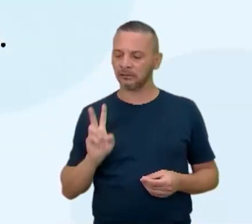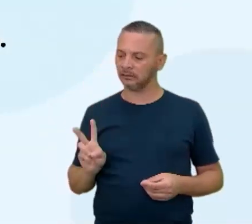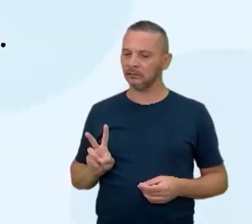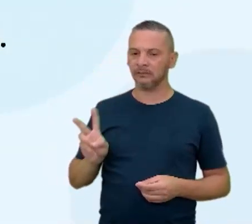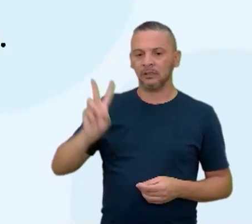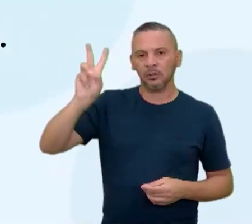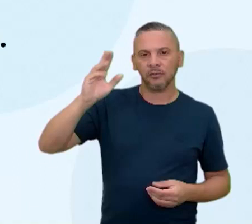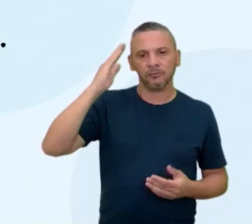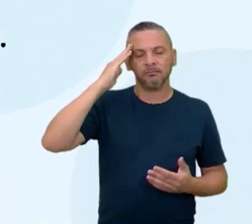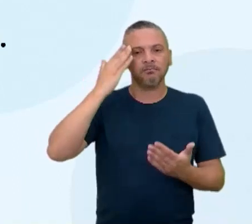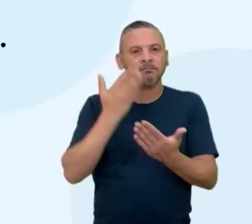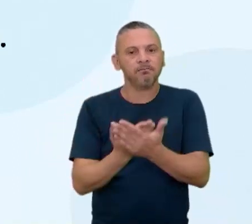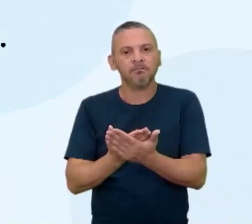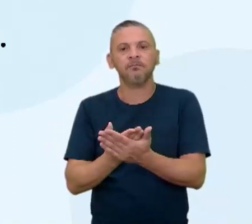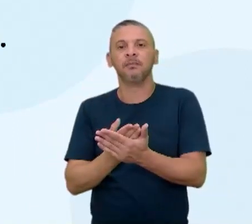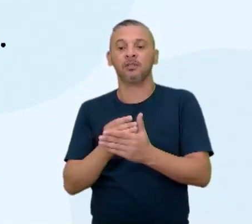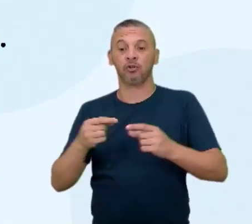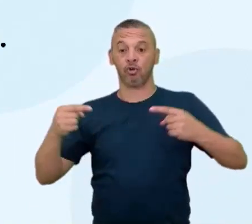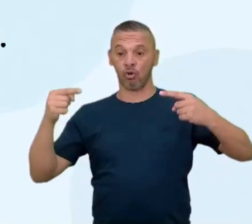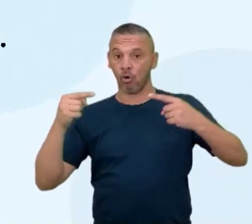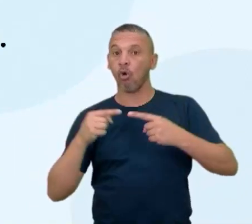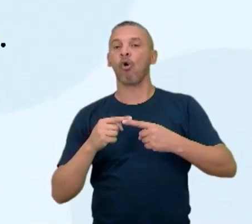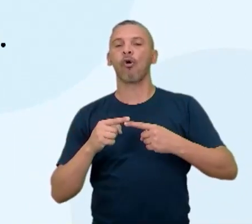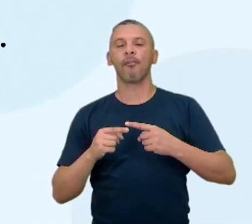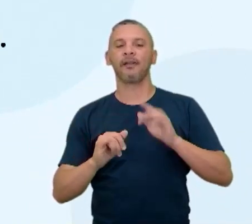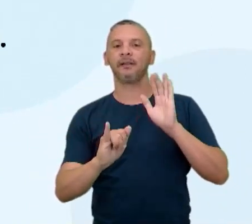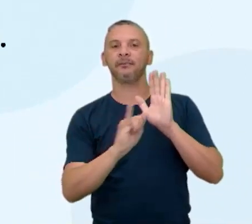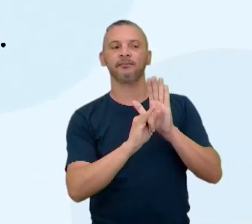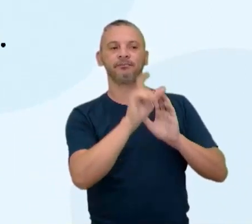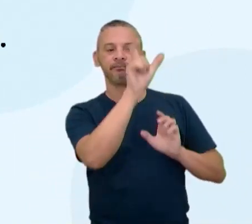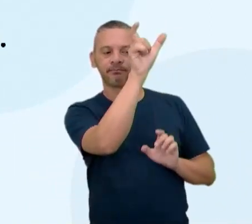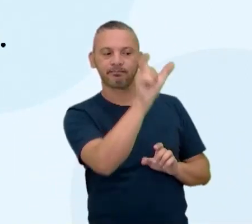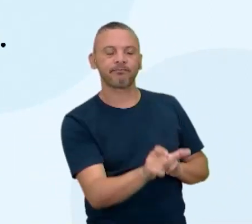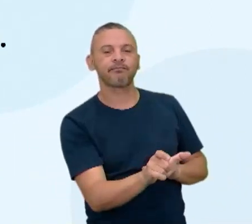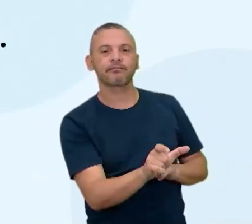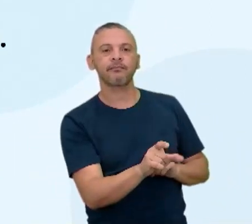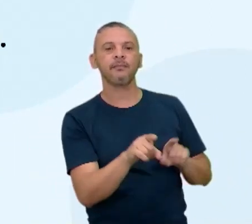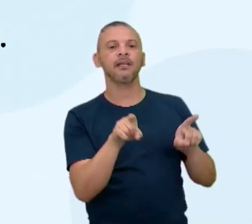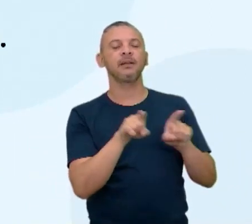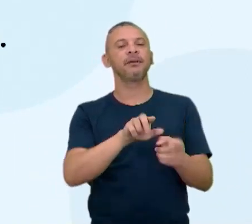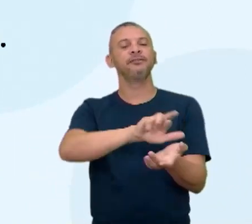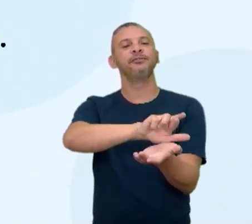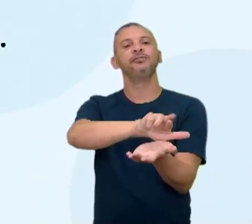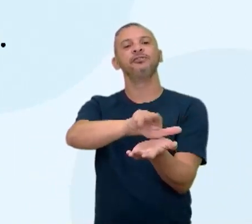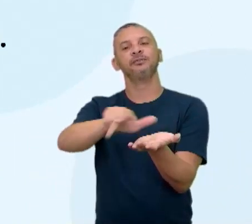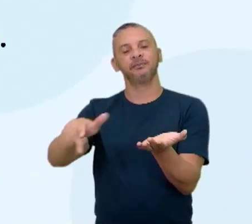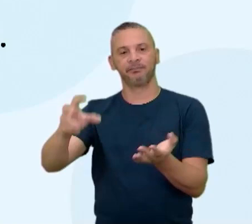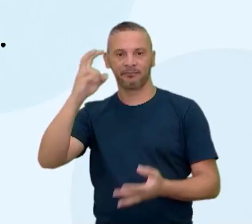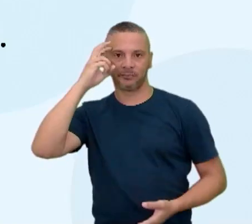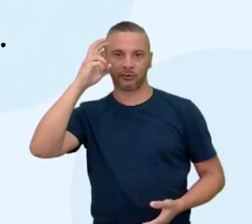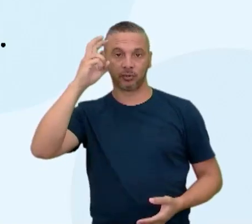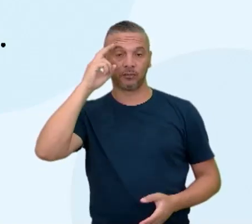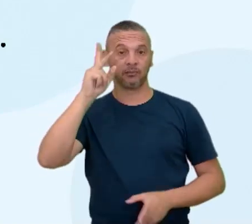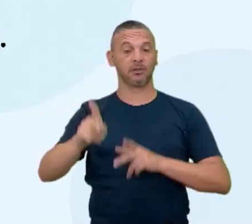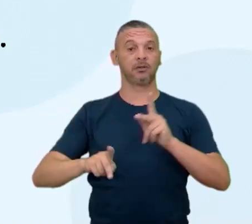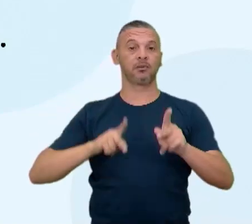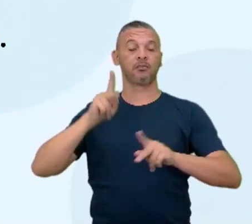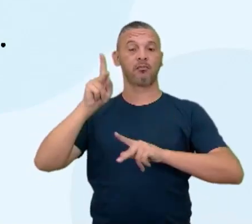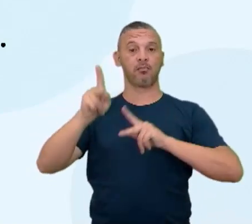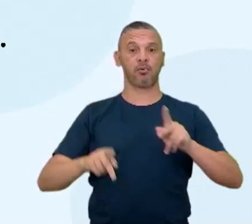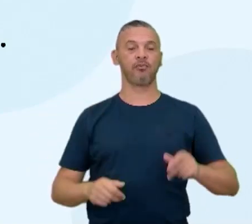crenças, práticas que caracterizam a identidade e a diversidade cultural de um povo.